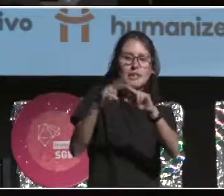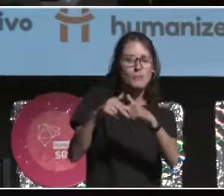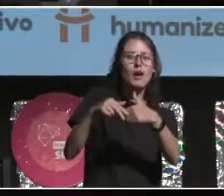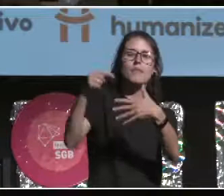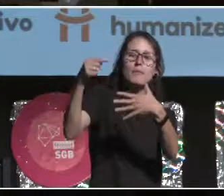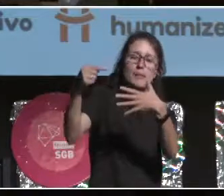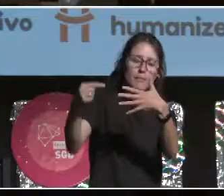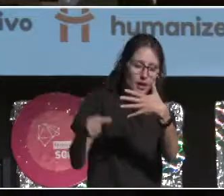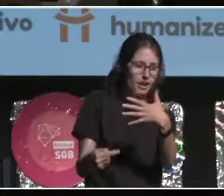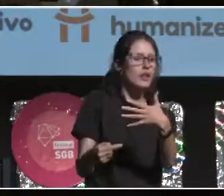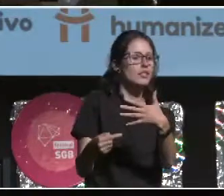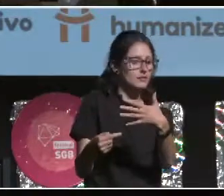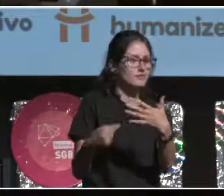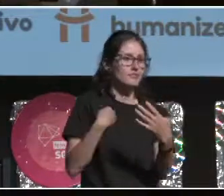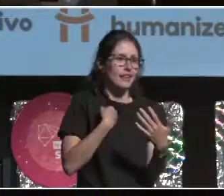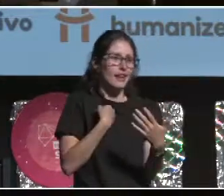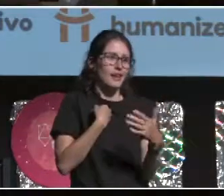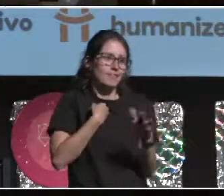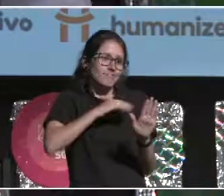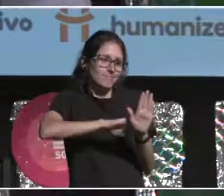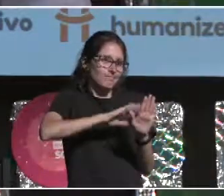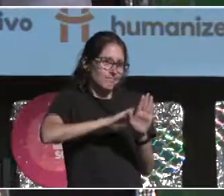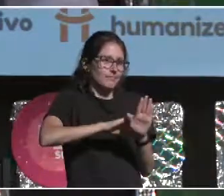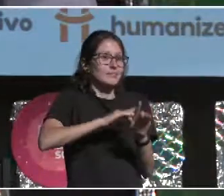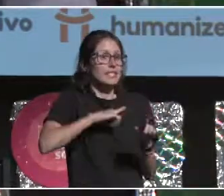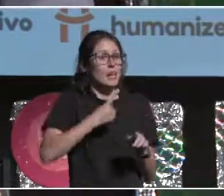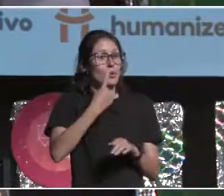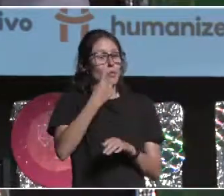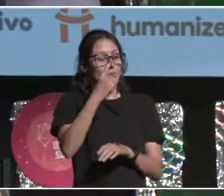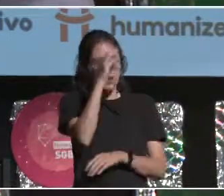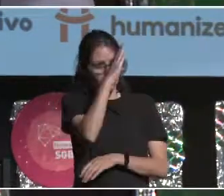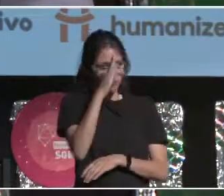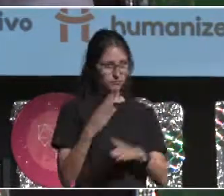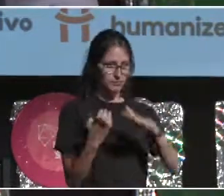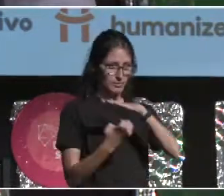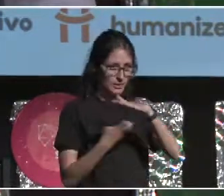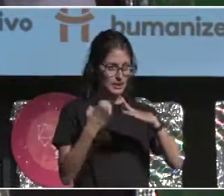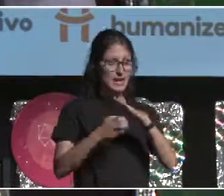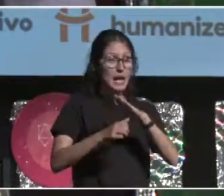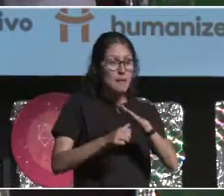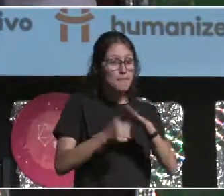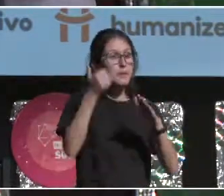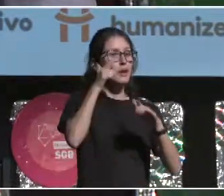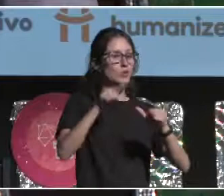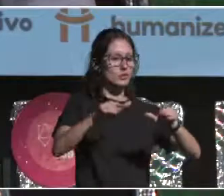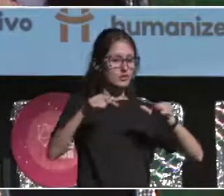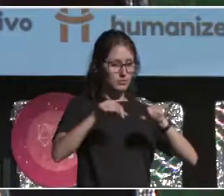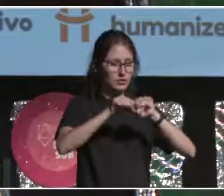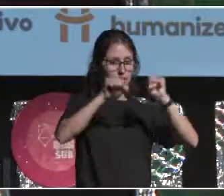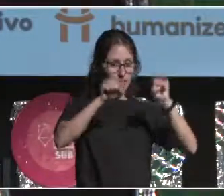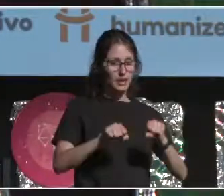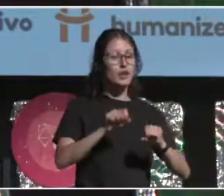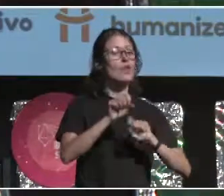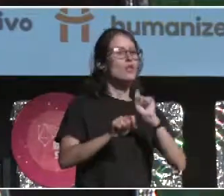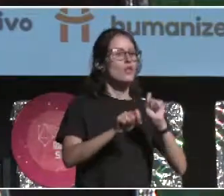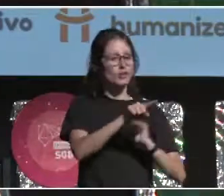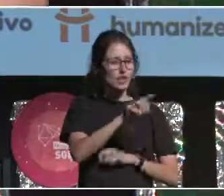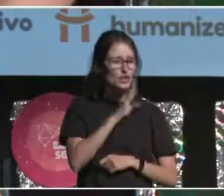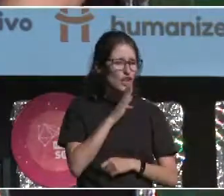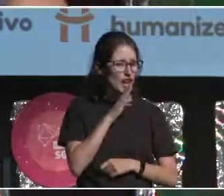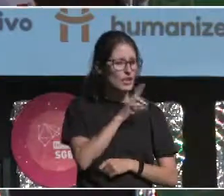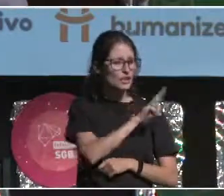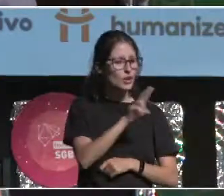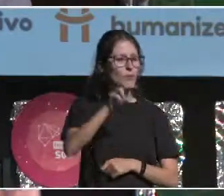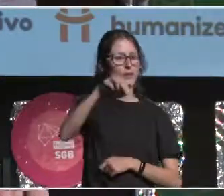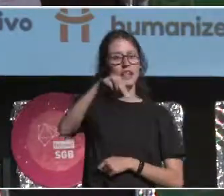suspeito para falar de uma empresa exemplo, porque ela é brasileira, ela foi a primeira empresa de capital aberto a se certificar como uma empresa B, que é a Natura, inclusive, eu estou